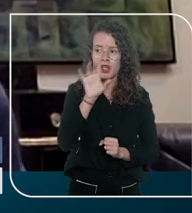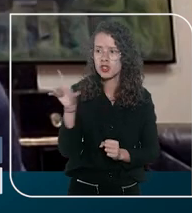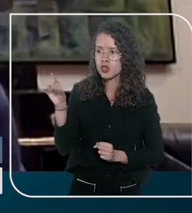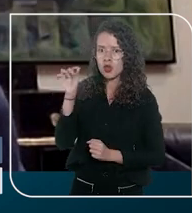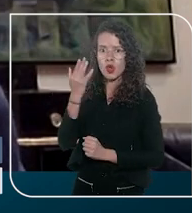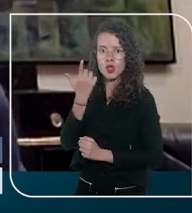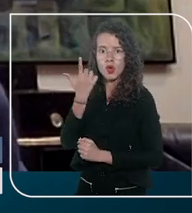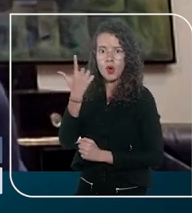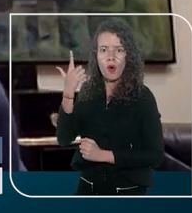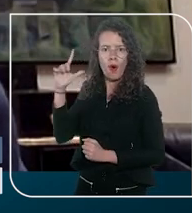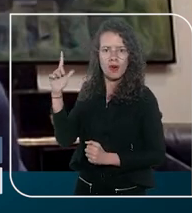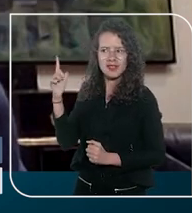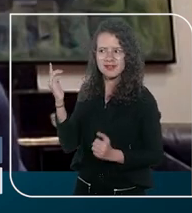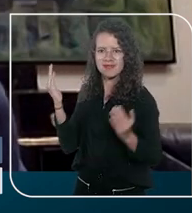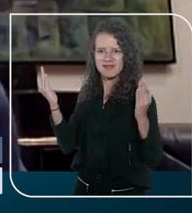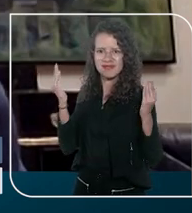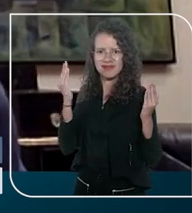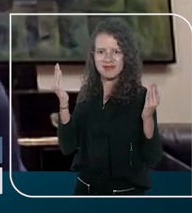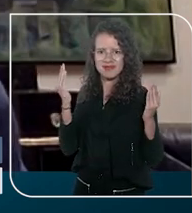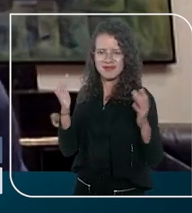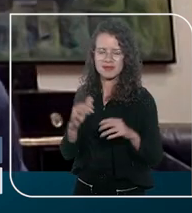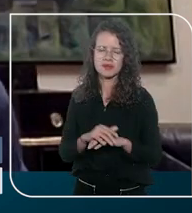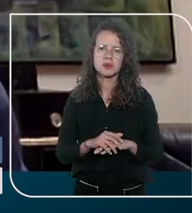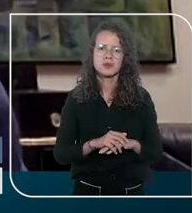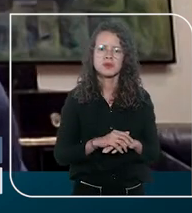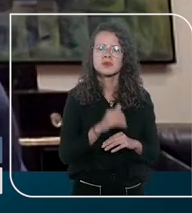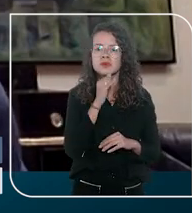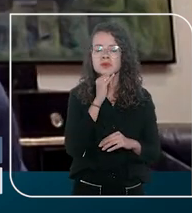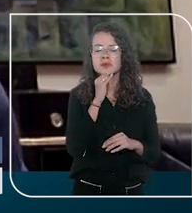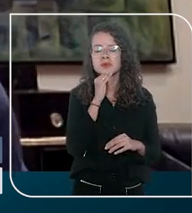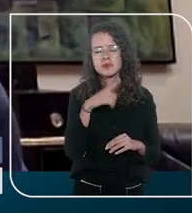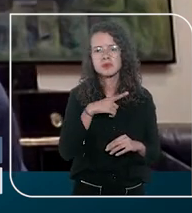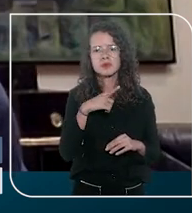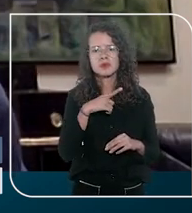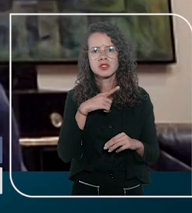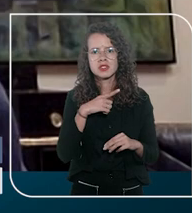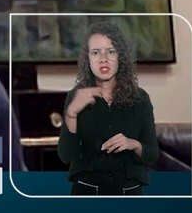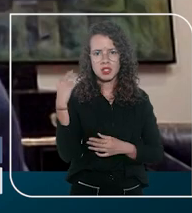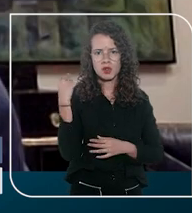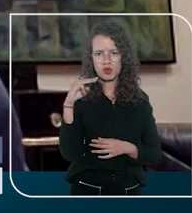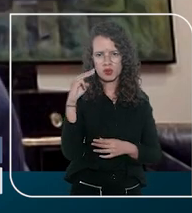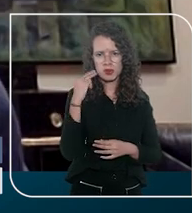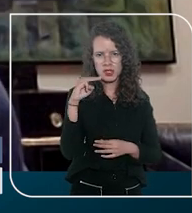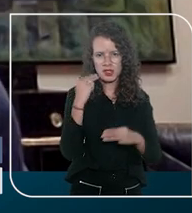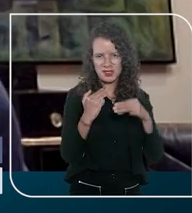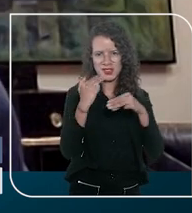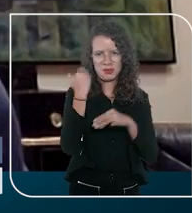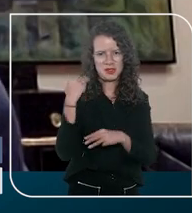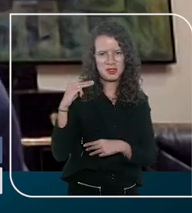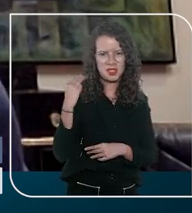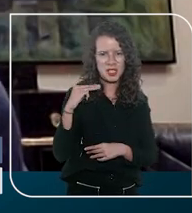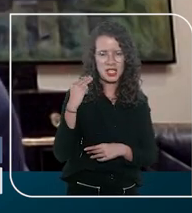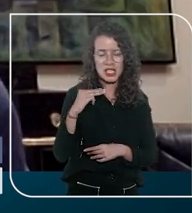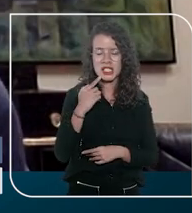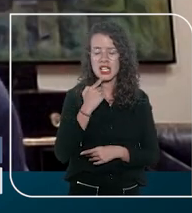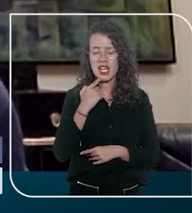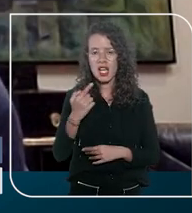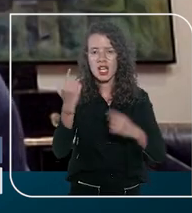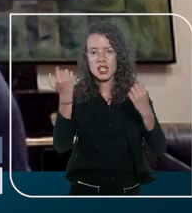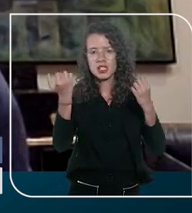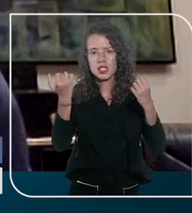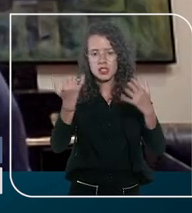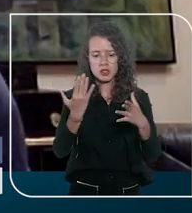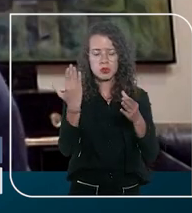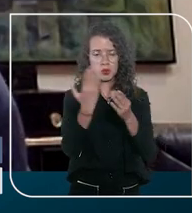bastante interessante. Há, inclusive, um julgado da ministra Maria Tereza Assis Moura, em que ela traz